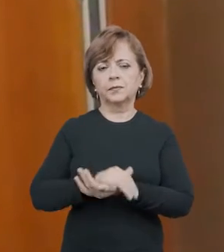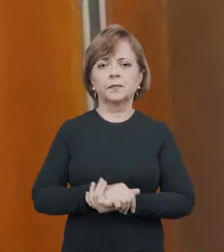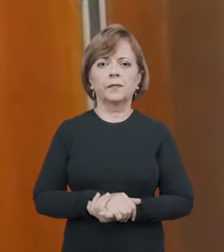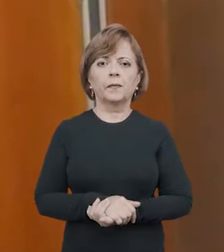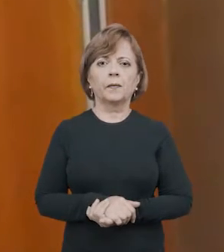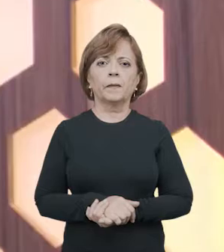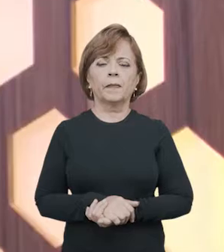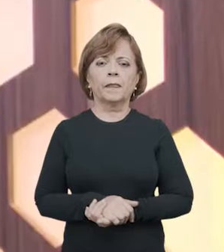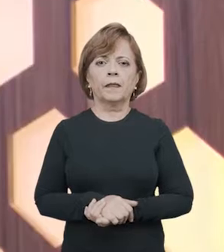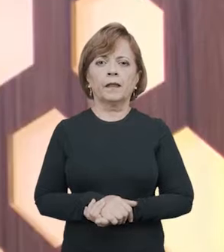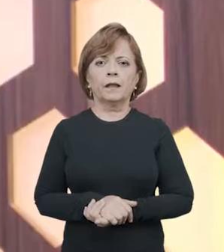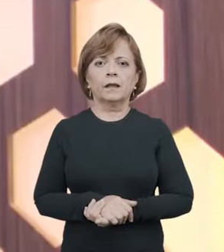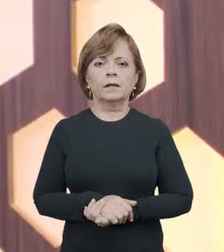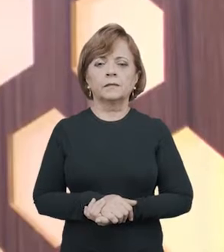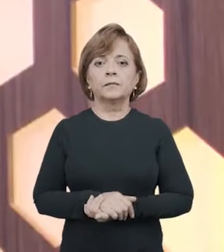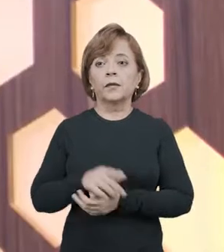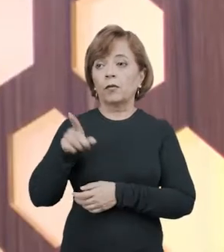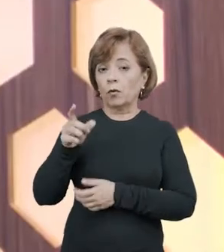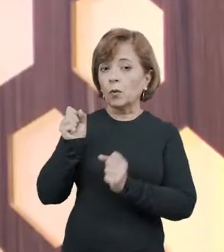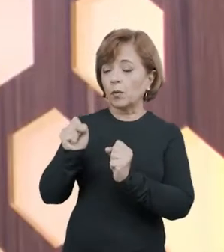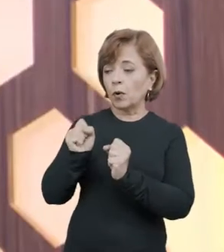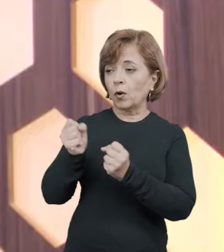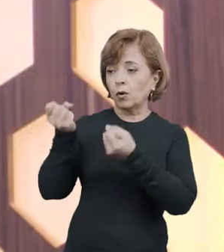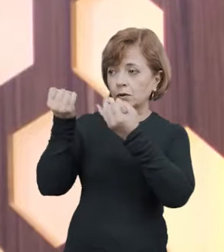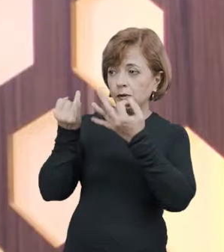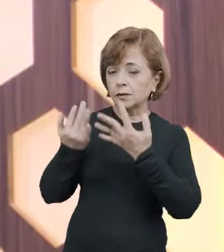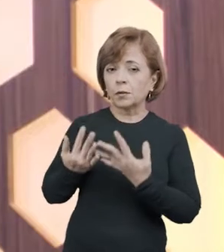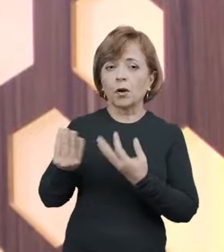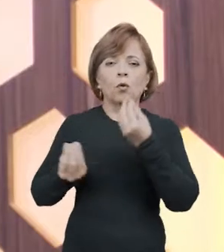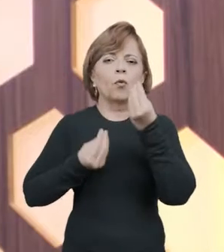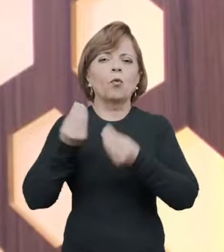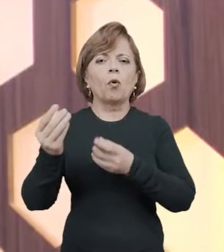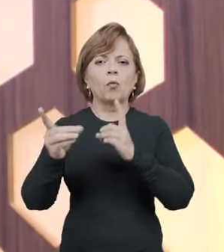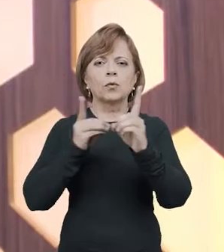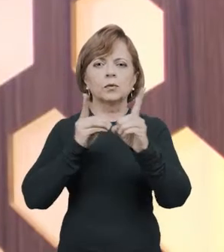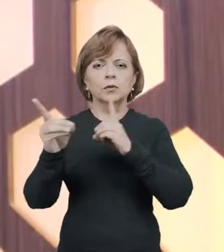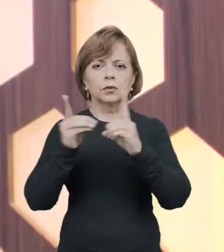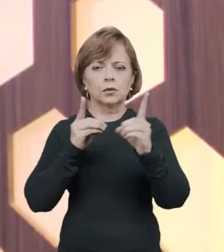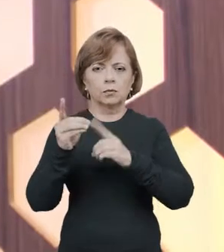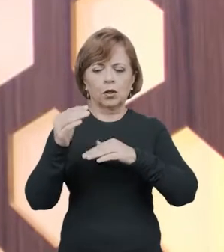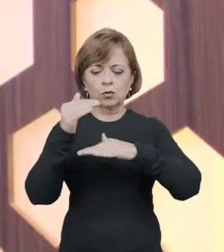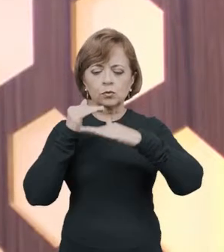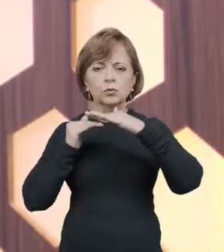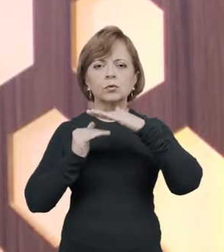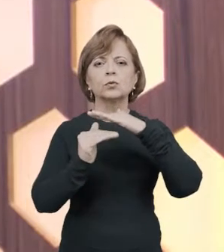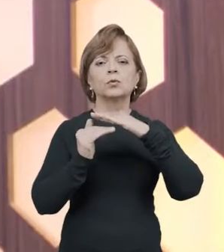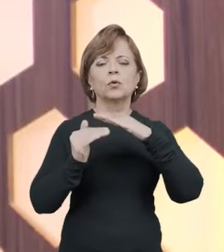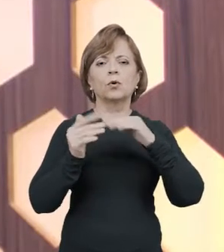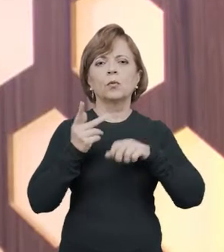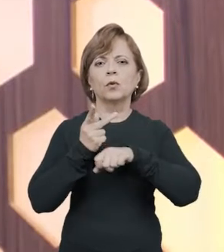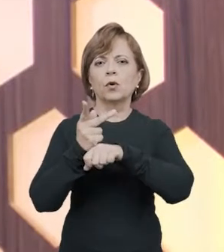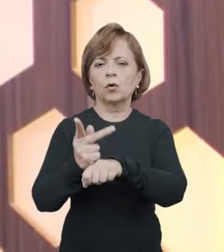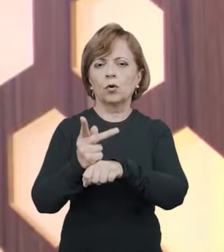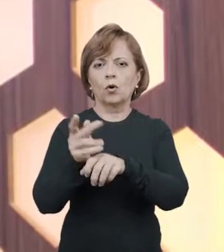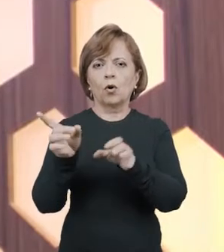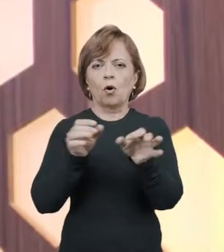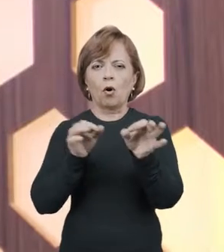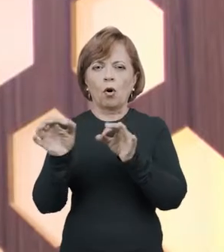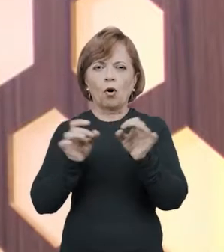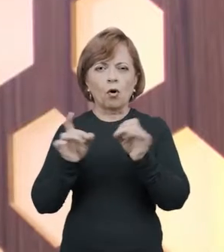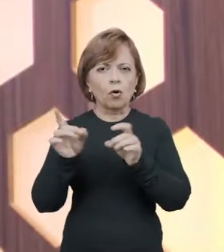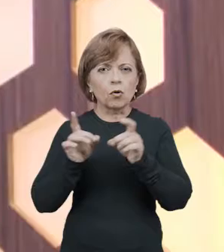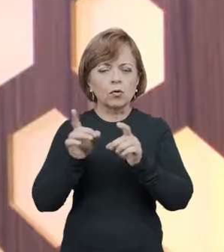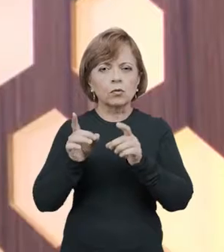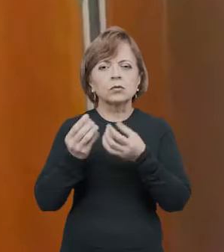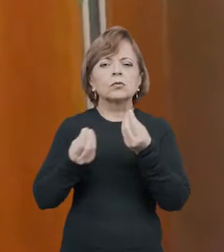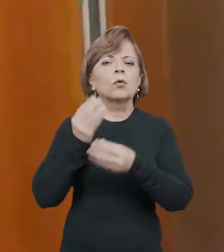necessárias. Doutora, a senhora poderia explicar como é a dinâmica entre a Subprocuradoria e os órgãos vinculados